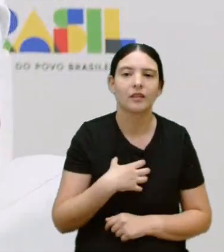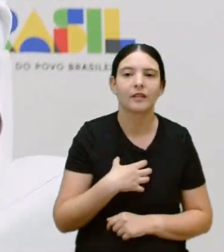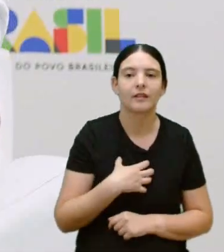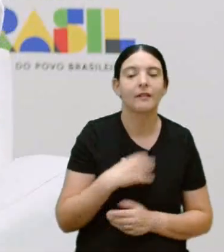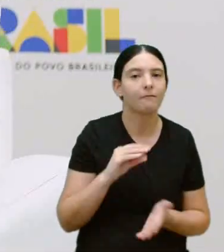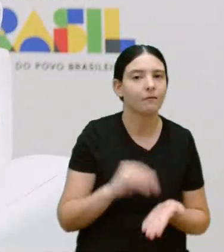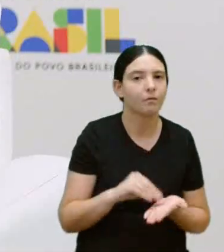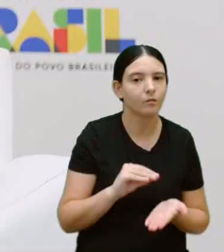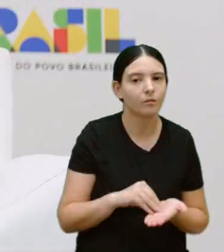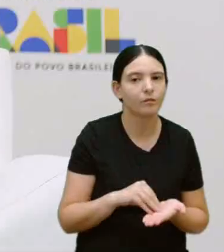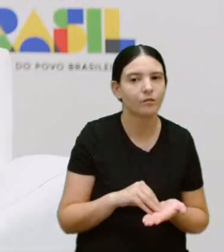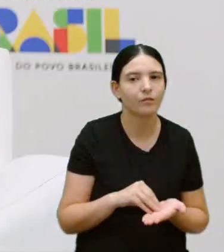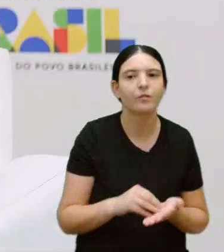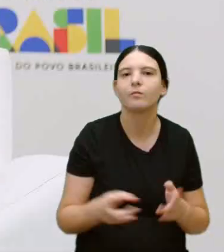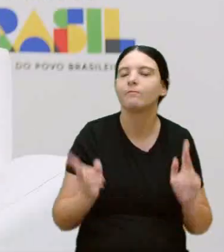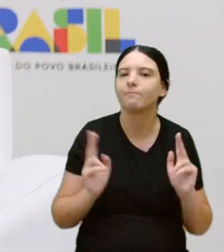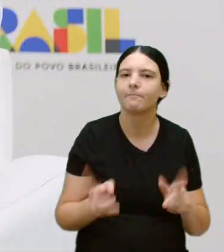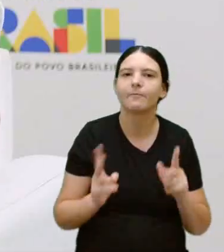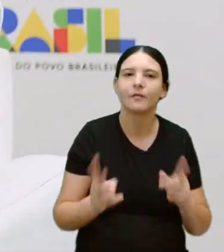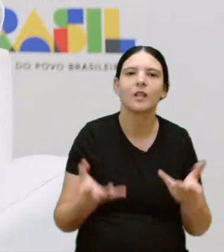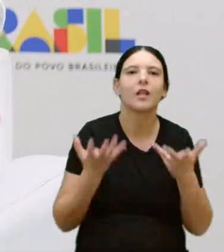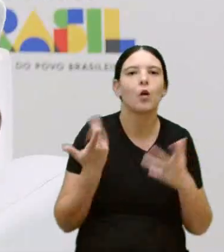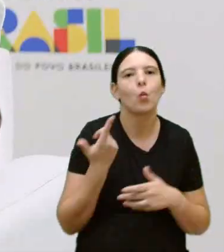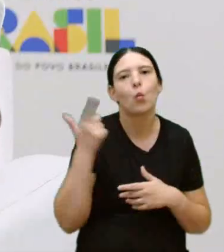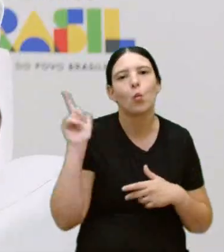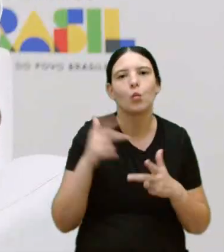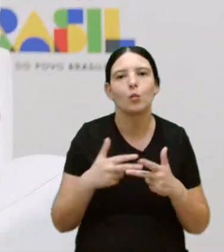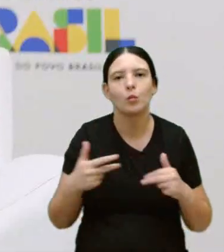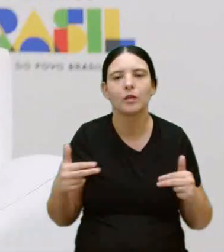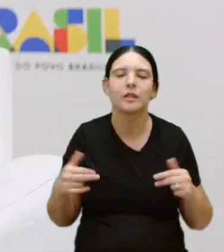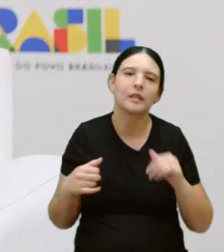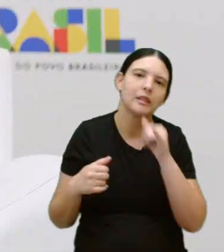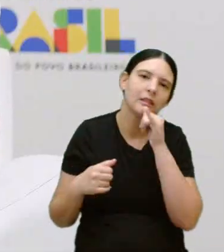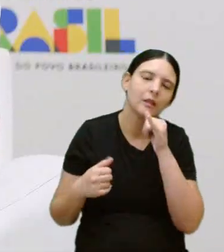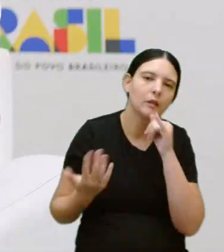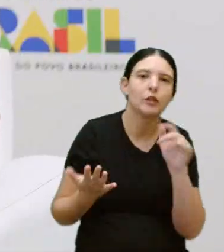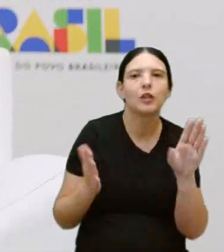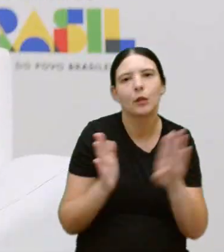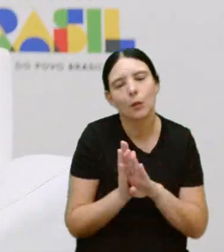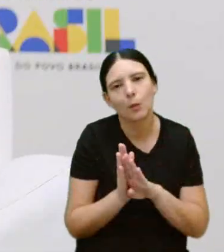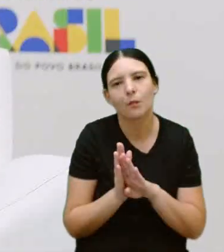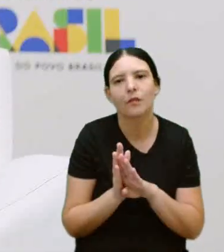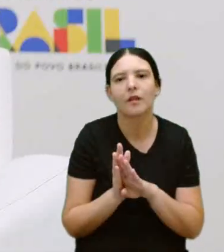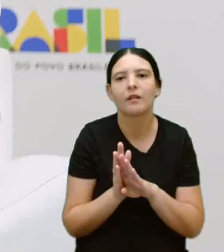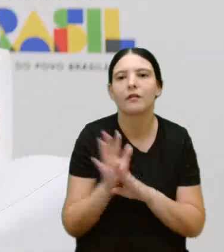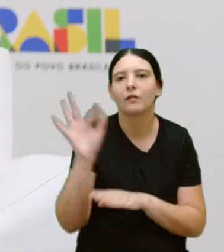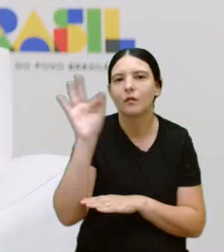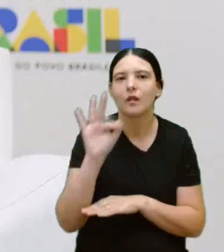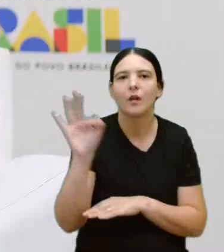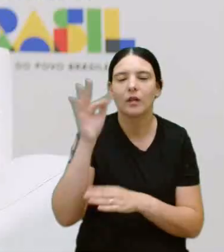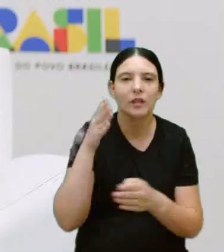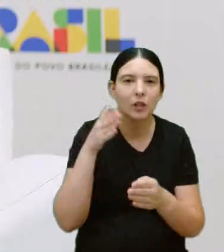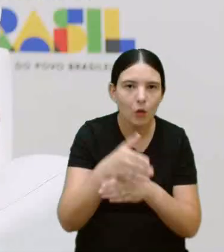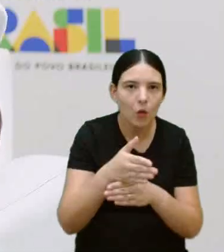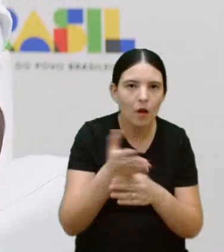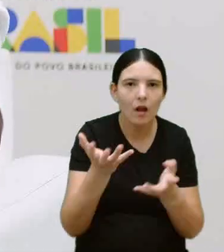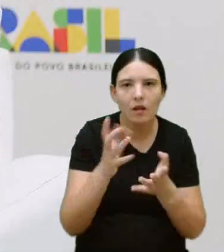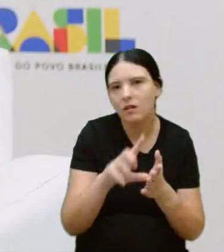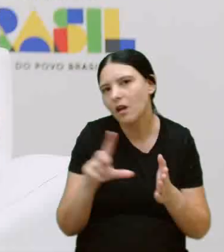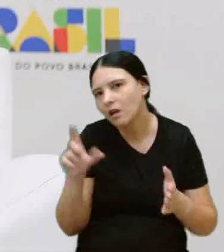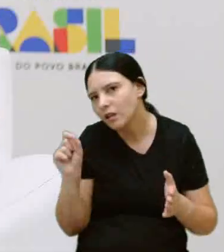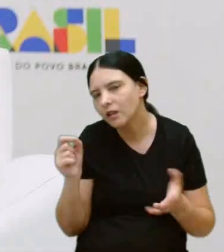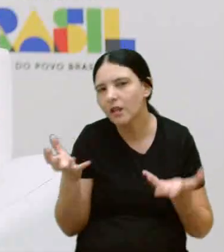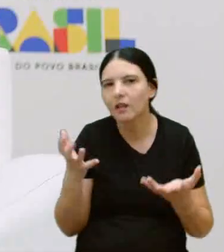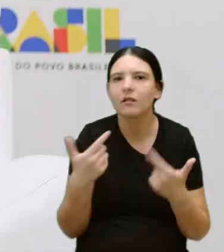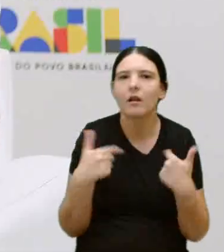estou sempre querendo outra coisa. Então, você chegou lá, quer entrar na faculdade, entrou, quero sair. Saiu, quero emprego. Sempre